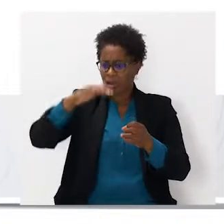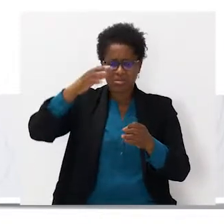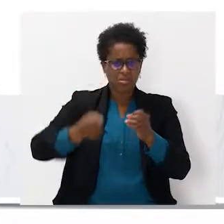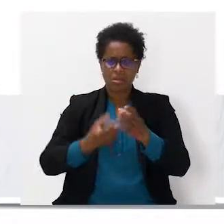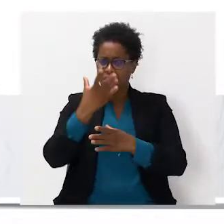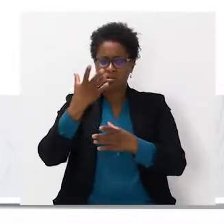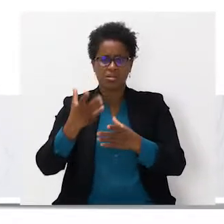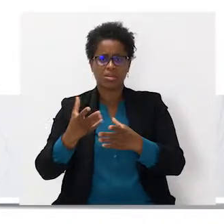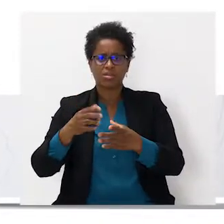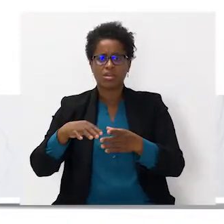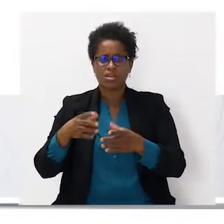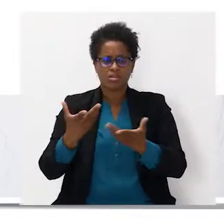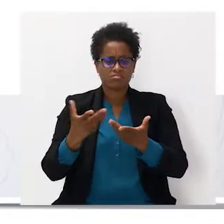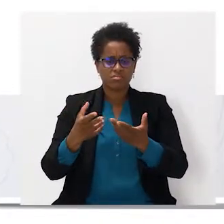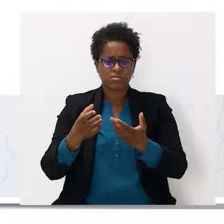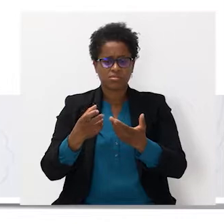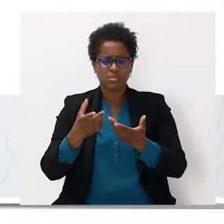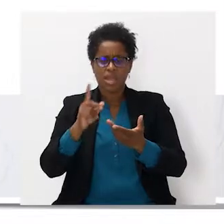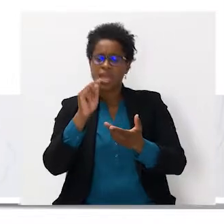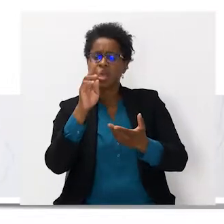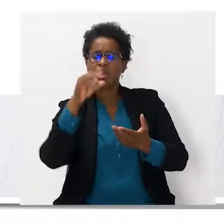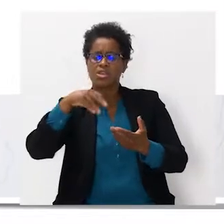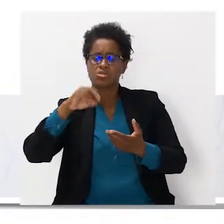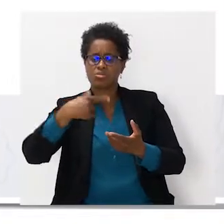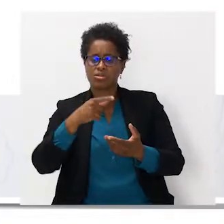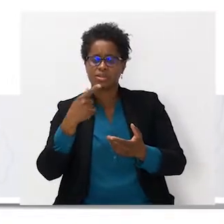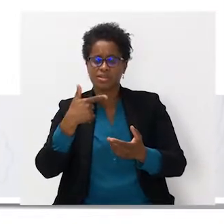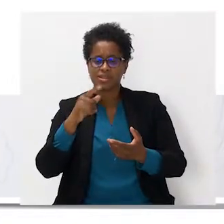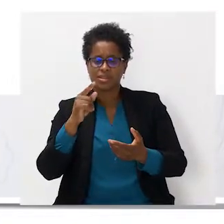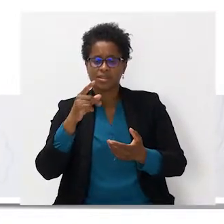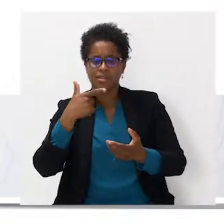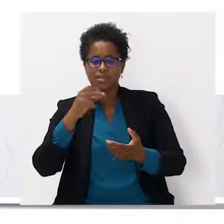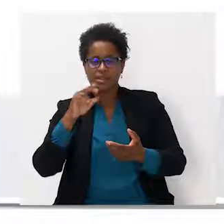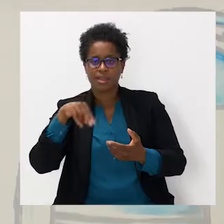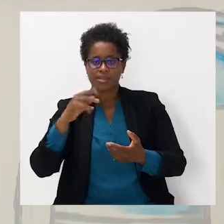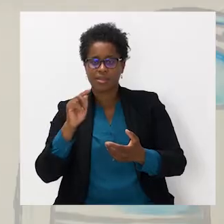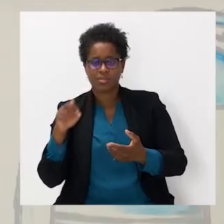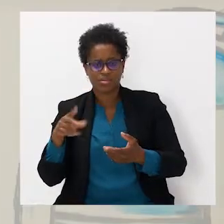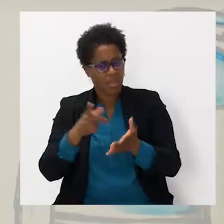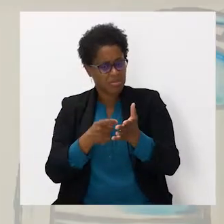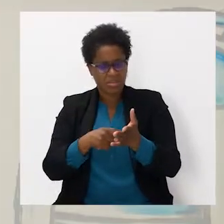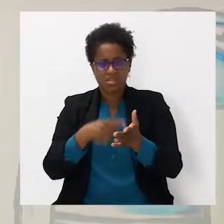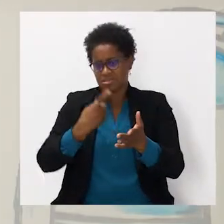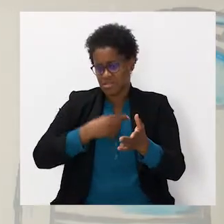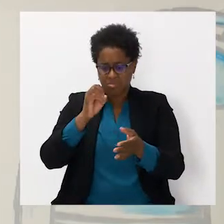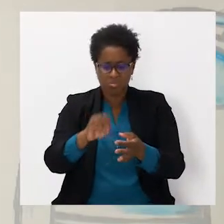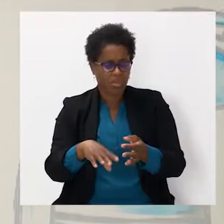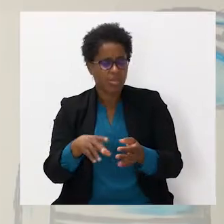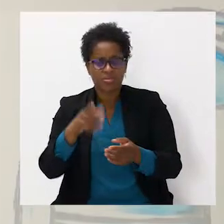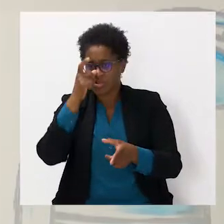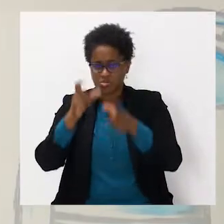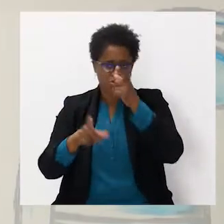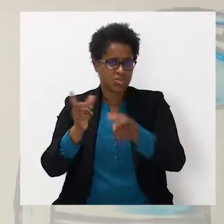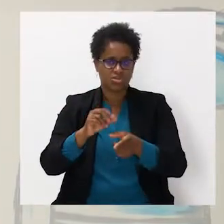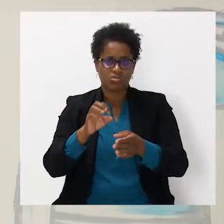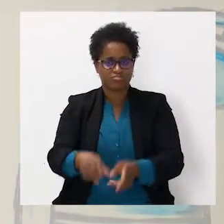espontaneamente, sem precisarem de ser semeadas pelas pessoas. Por isso são espontâneas.